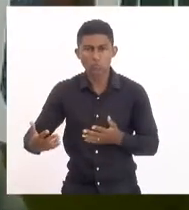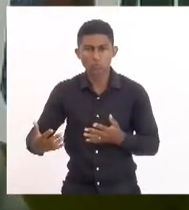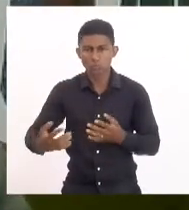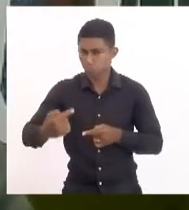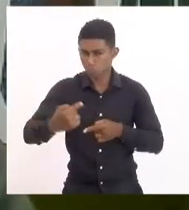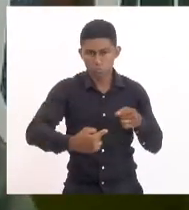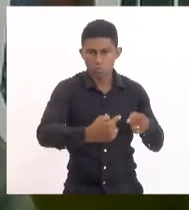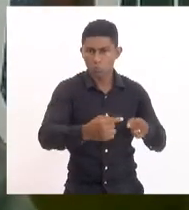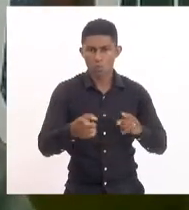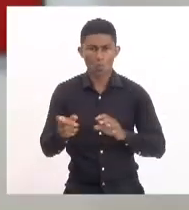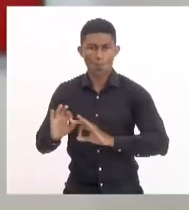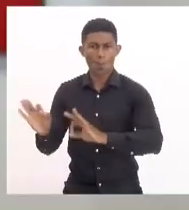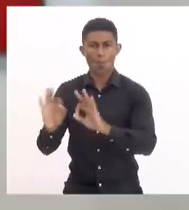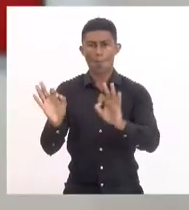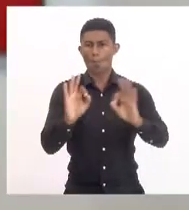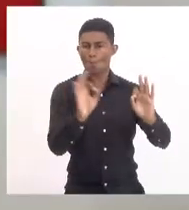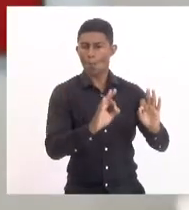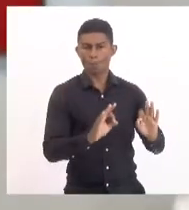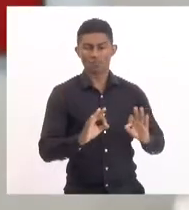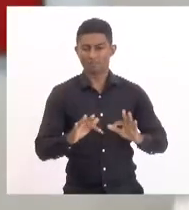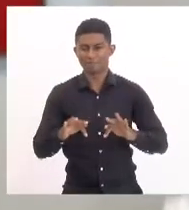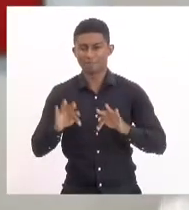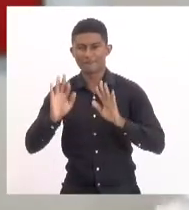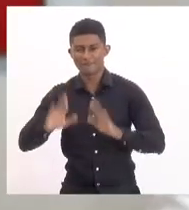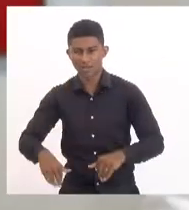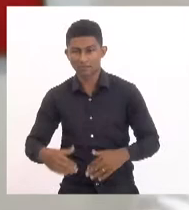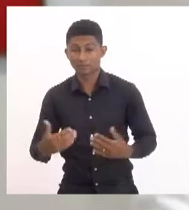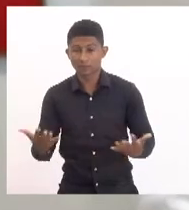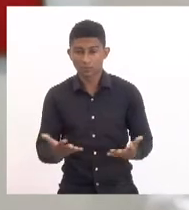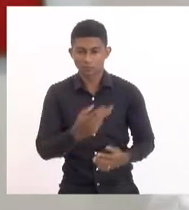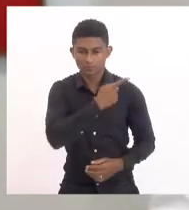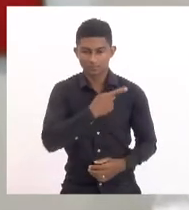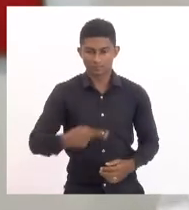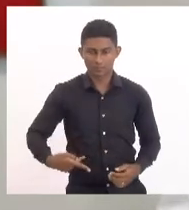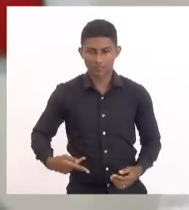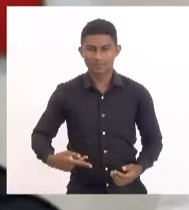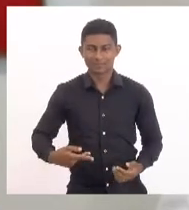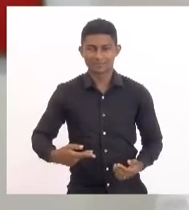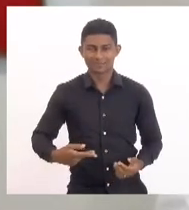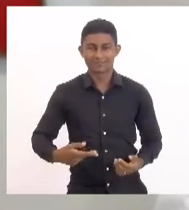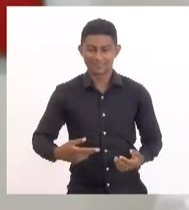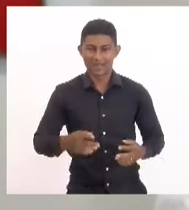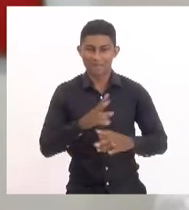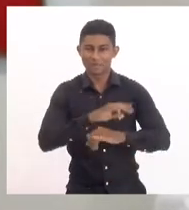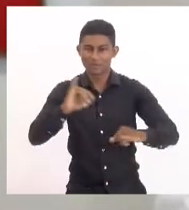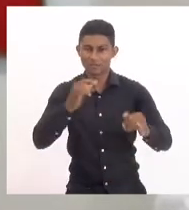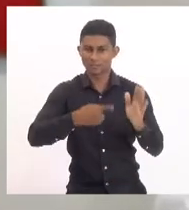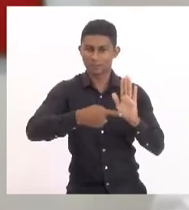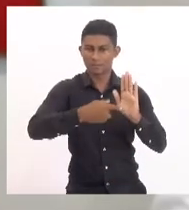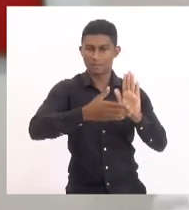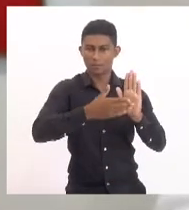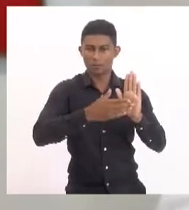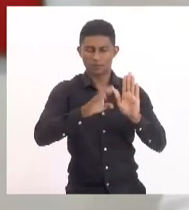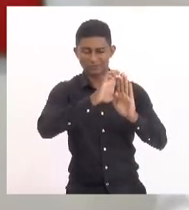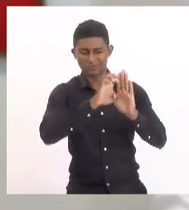Não havendo quem queira discutir, encerrada a discussão, a presente proposta recebeu 23 emendas e retorna às